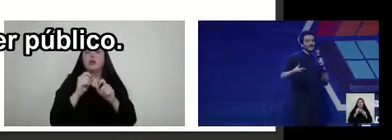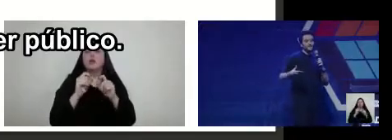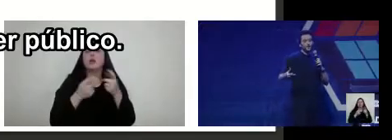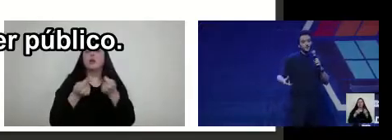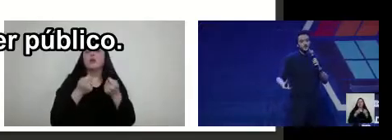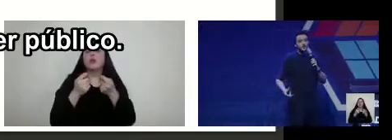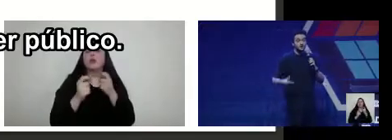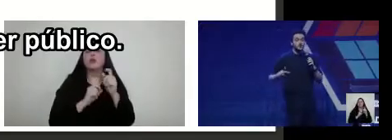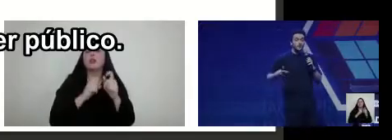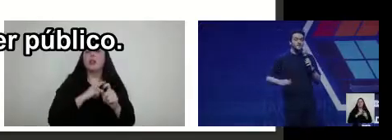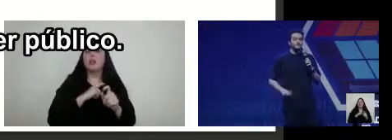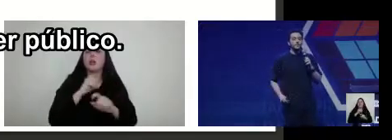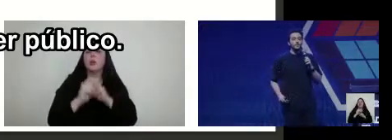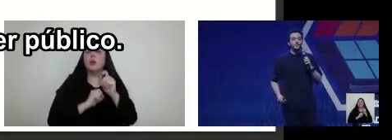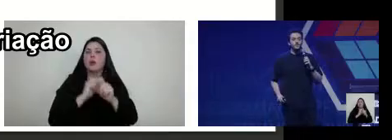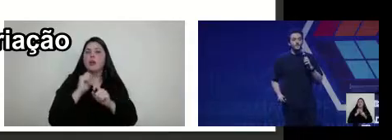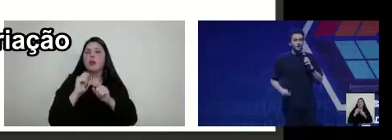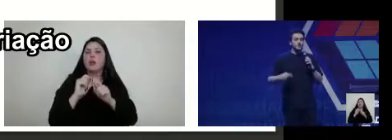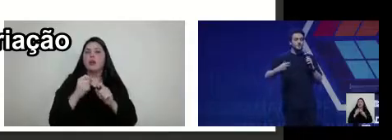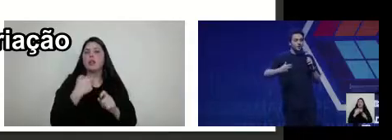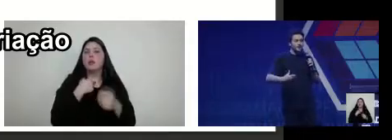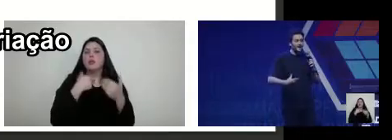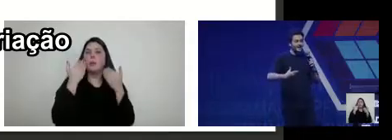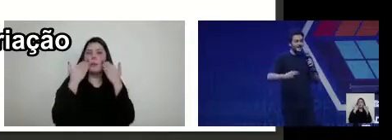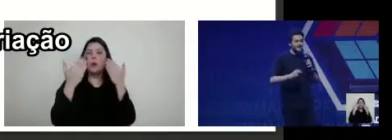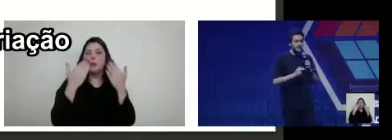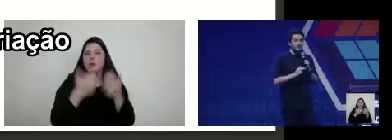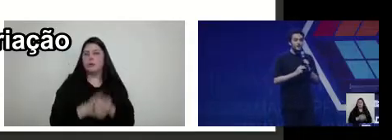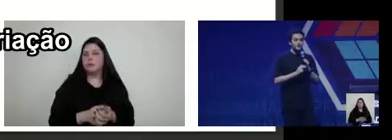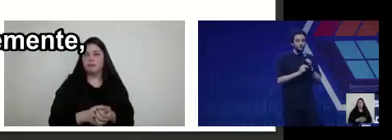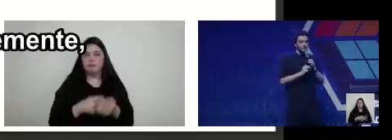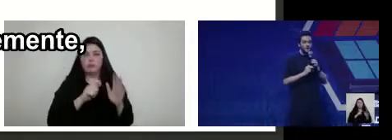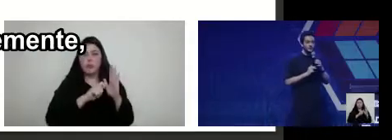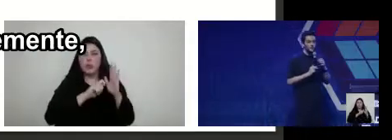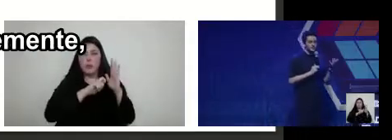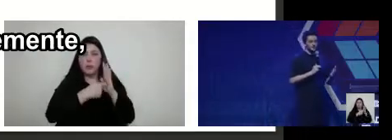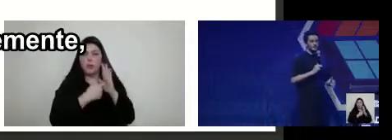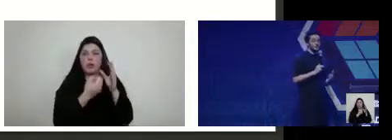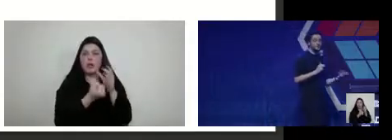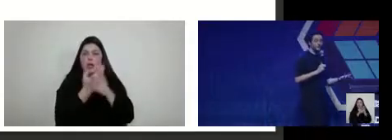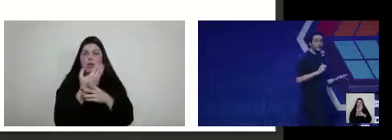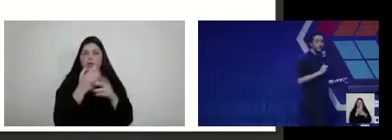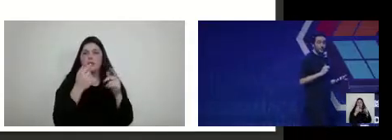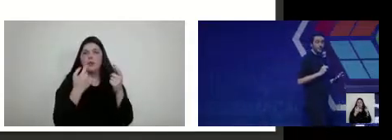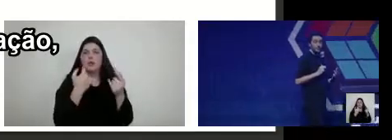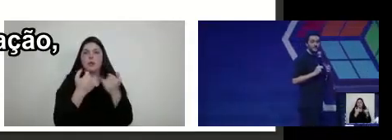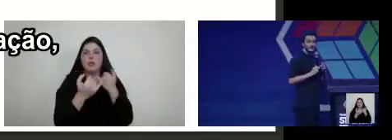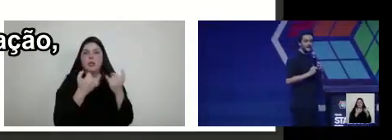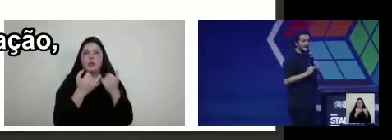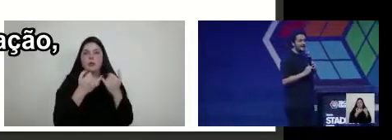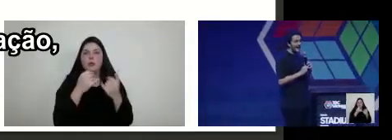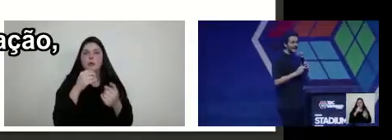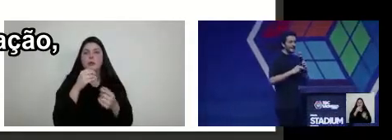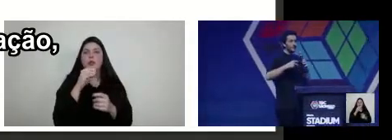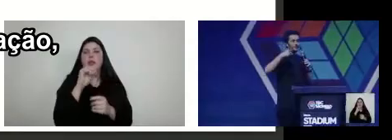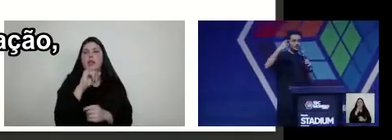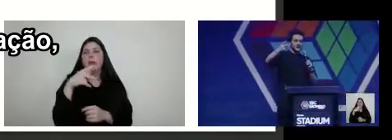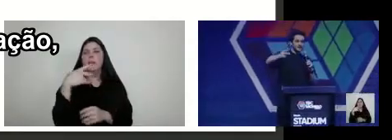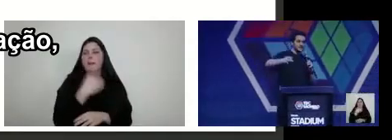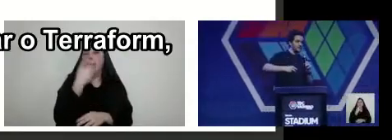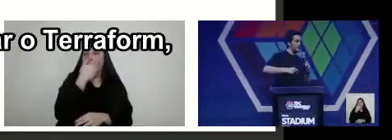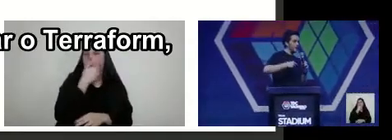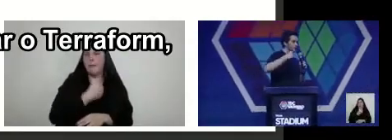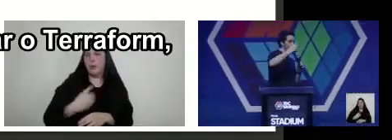controle é, esse object storage não pode ser público. Então, a gente bloqueia a criação de um domínio, consequentemente, de um IP público. E aí, lá no